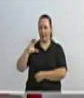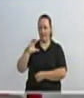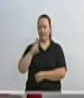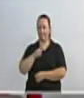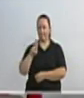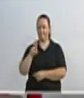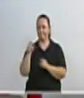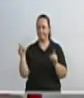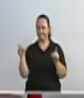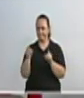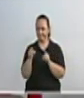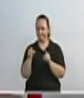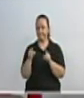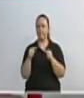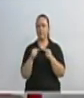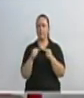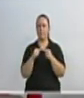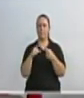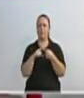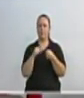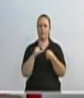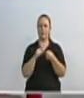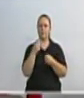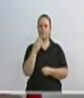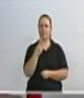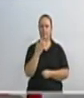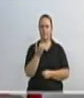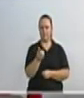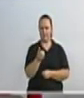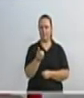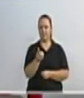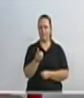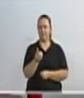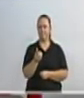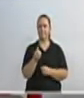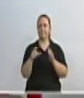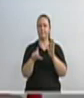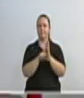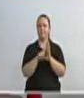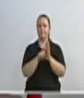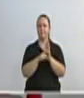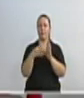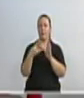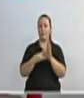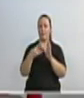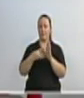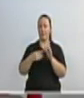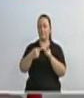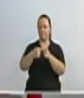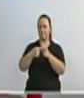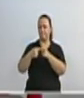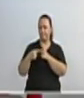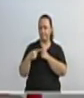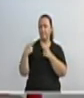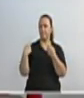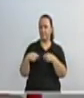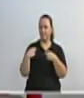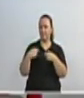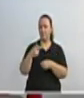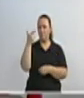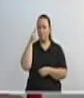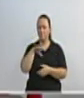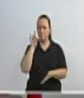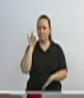nos termos do artigo 36 dessa lei. Parágrafo 4º. As licenças necessárias para a instalação